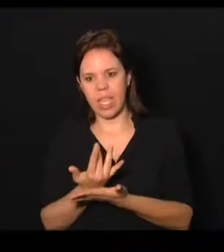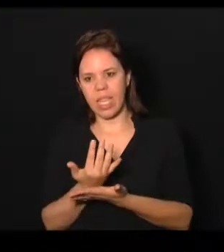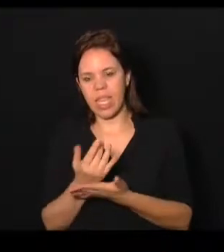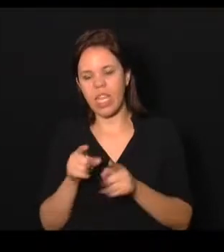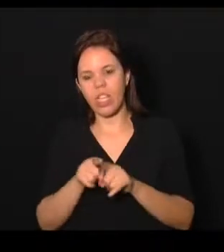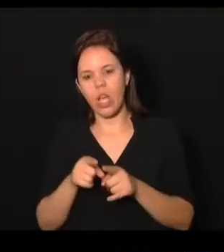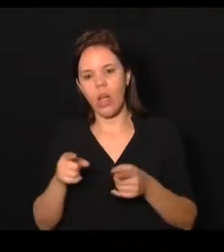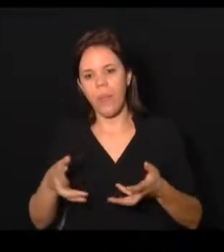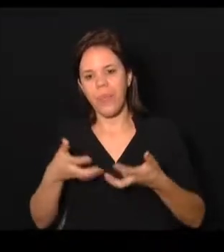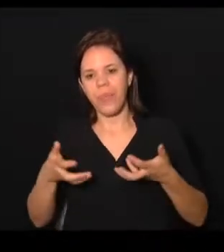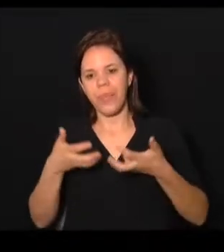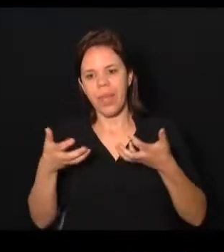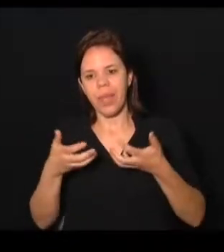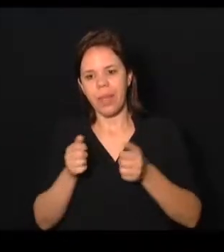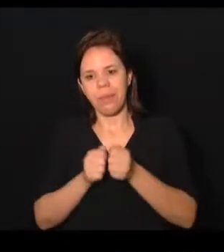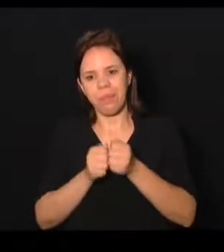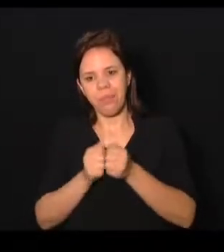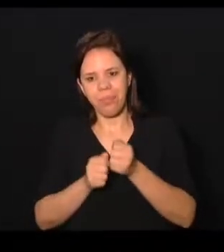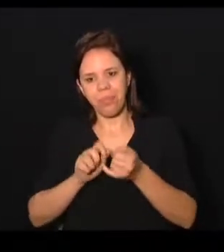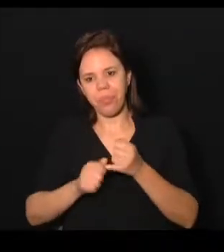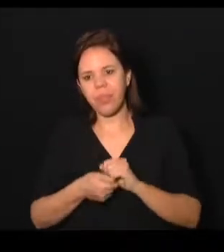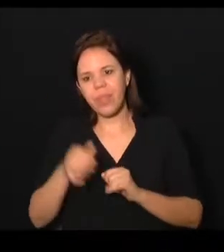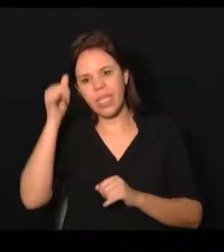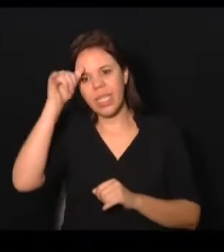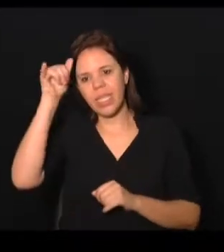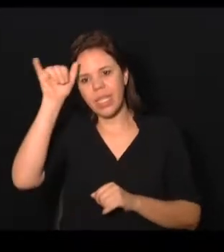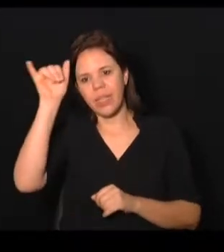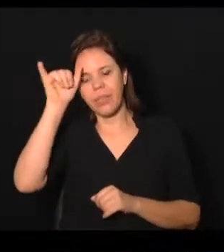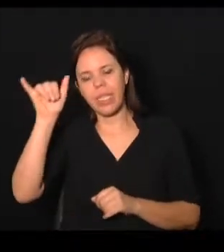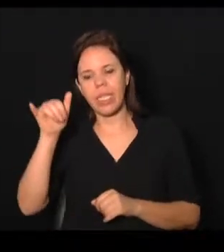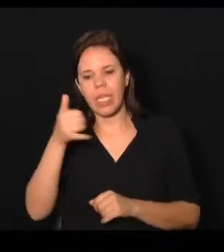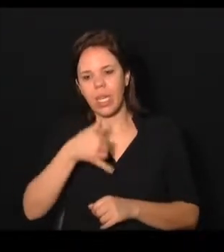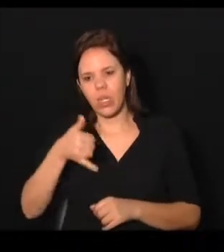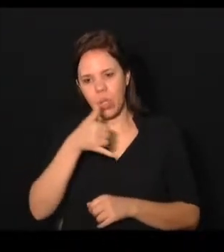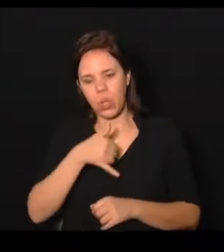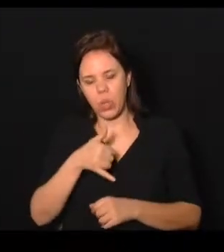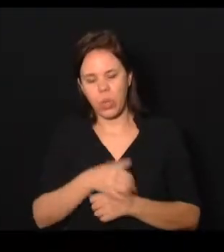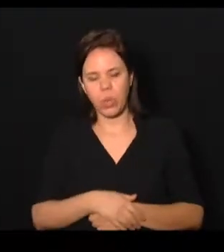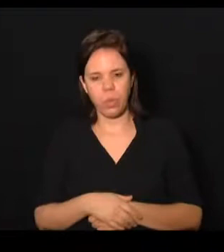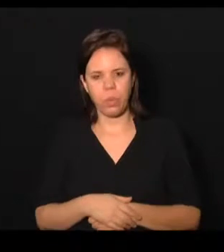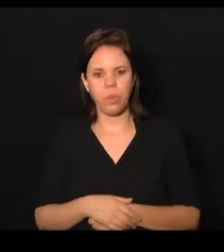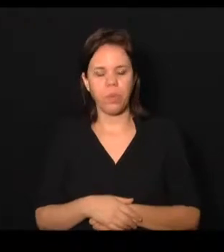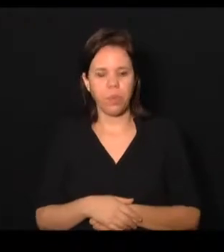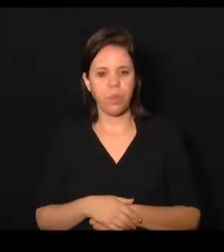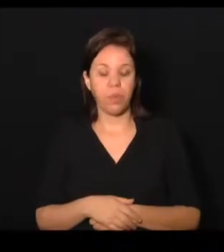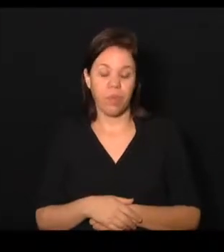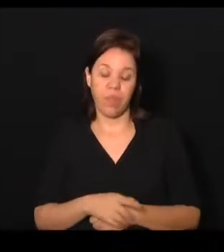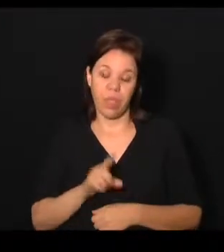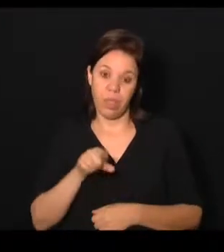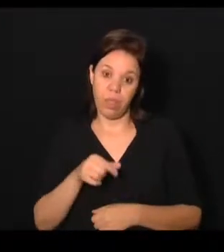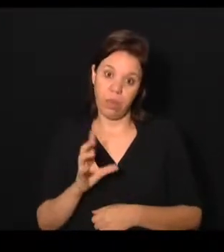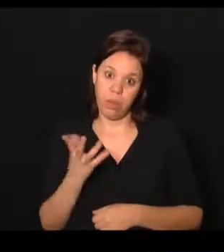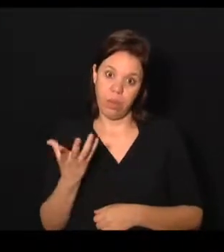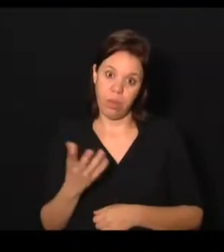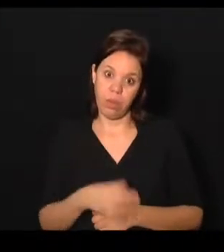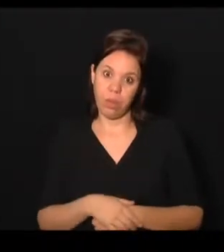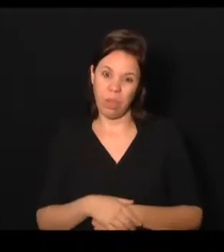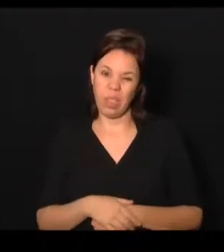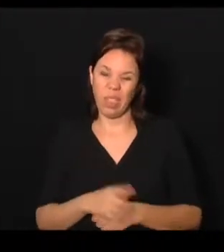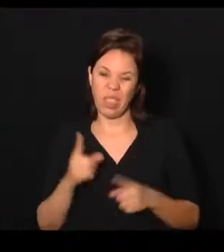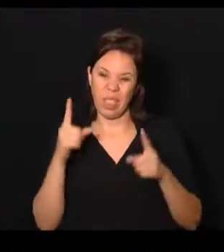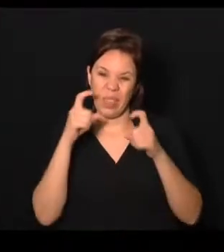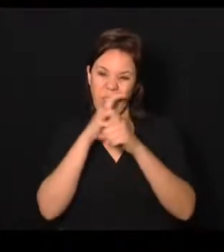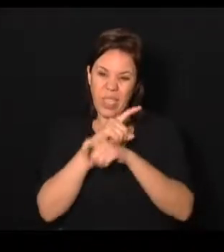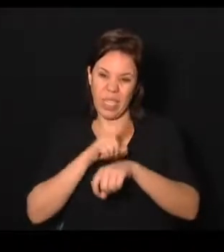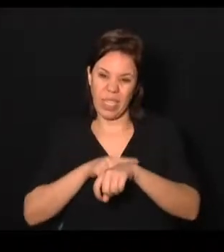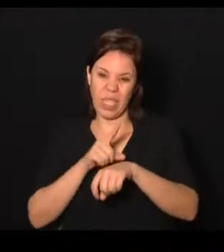arroz, feijão. Evitar alimentos gordurosos e de difícil digestão. Tá? Porque isso contribui para uma dificuldade